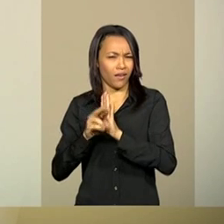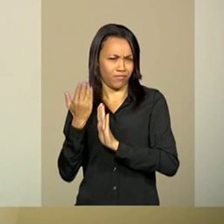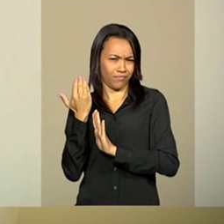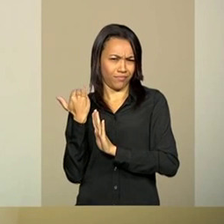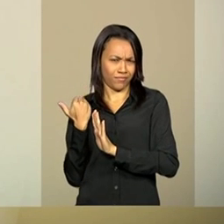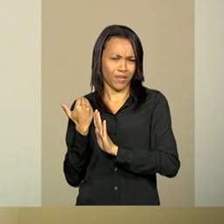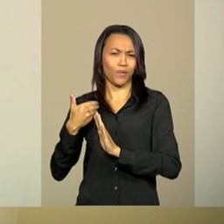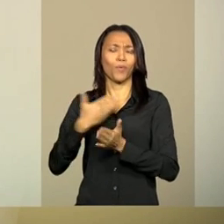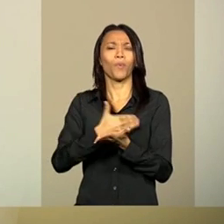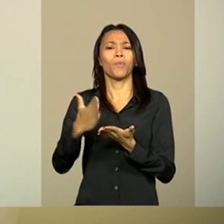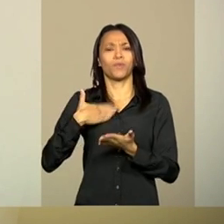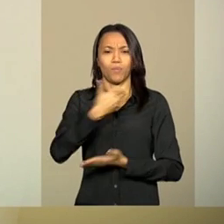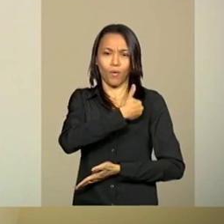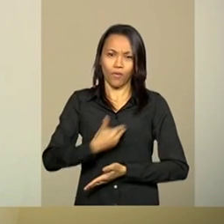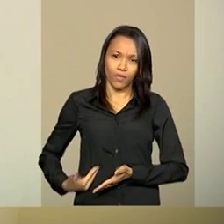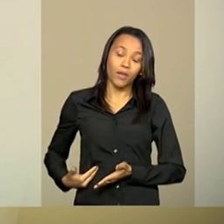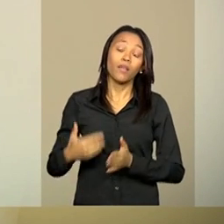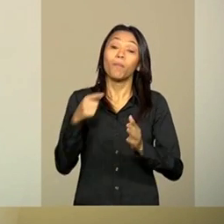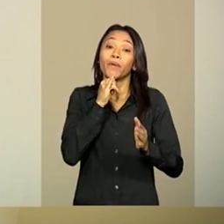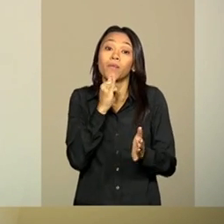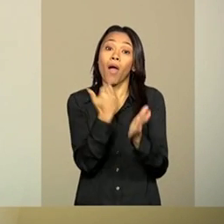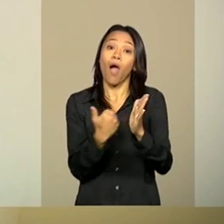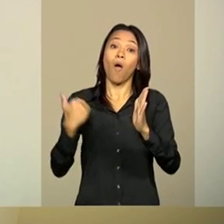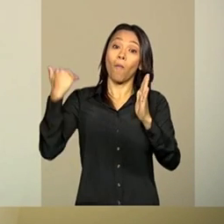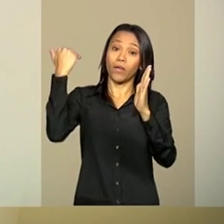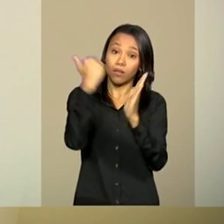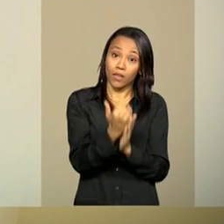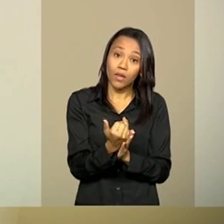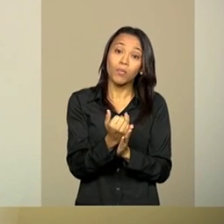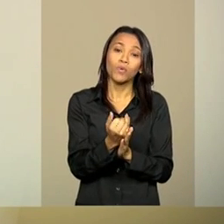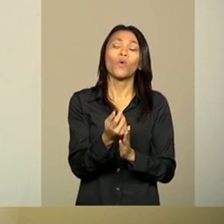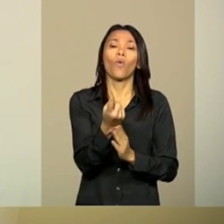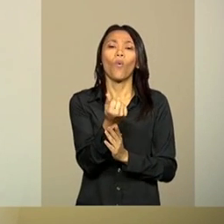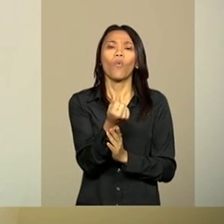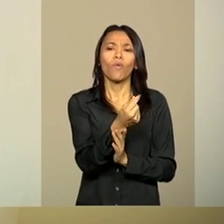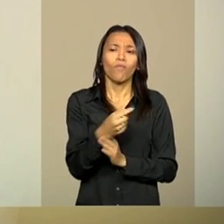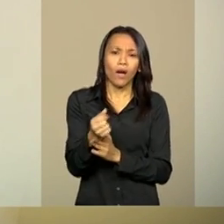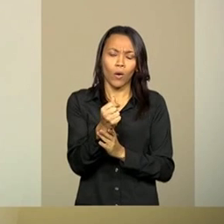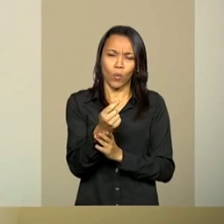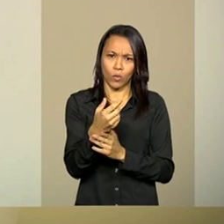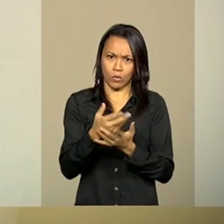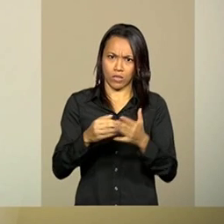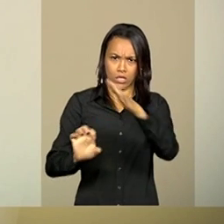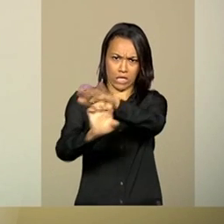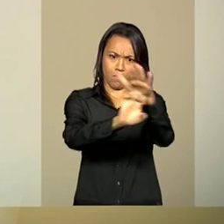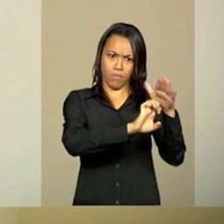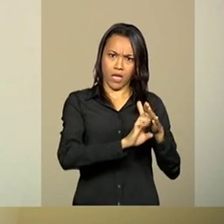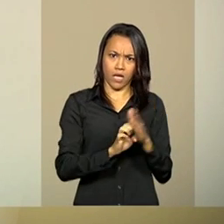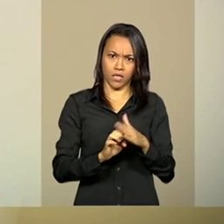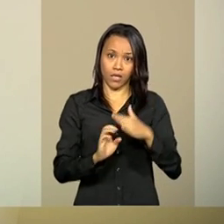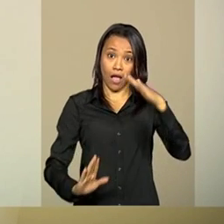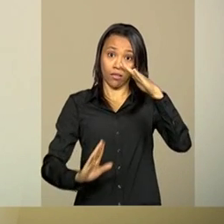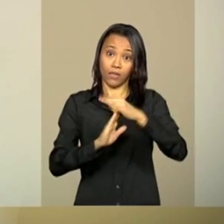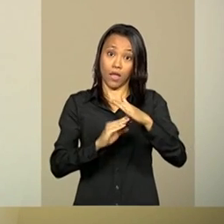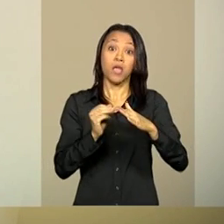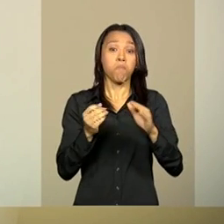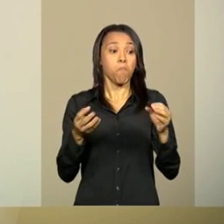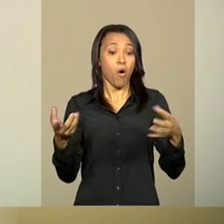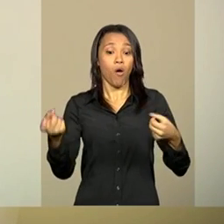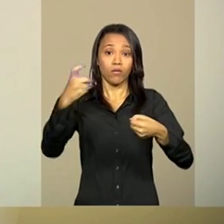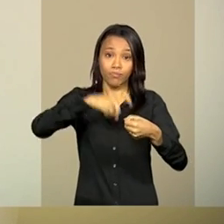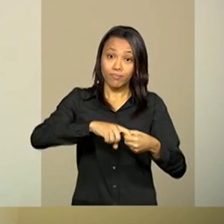início de meu governo aumentamos por exemplo o valor do faturamento das empresas que podem participar do meio para